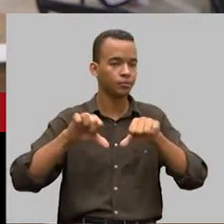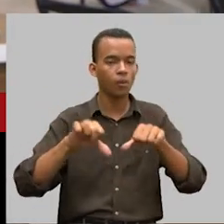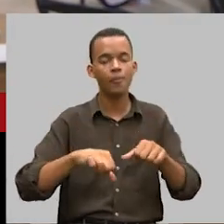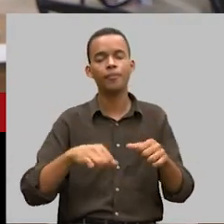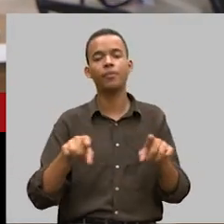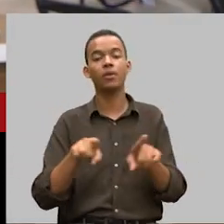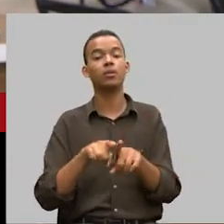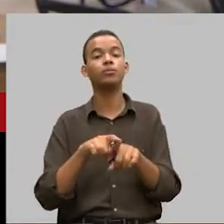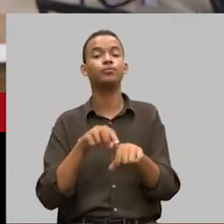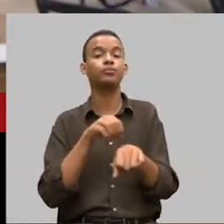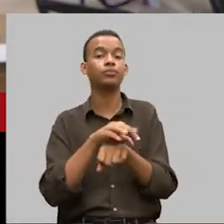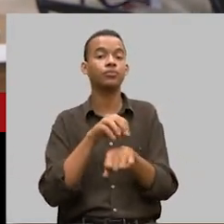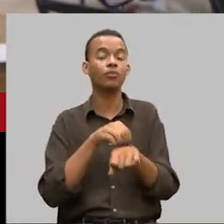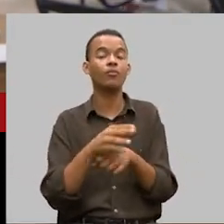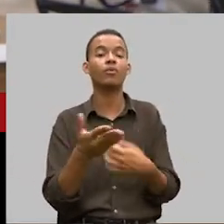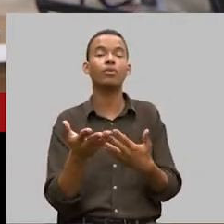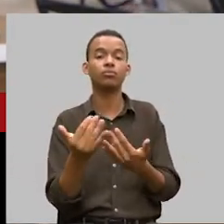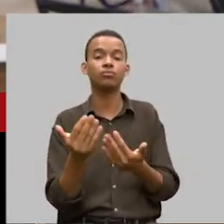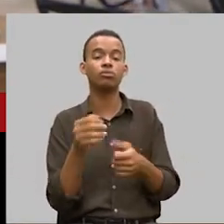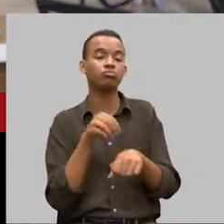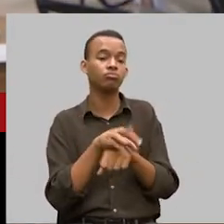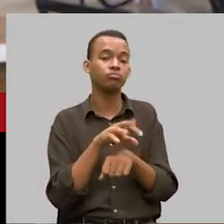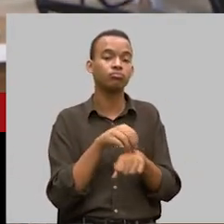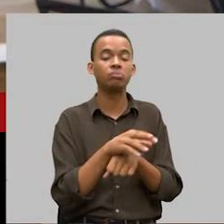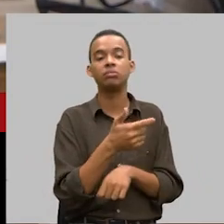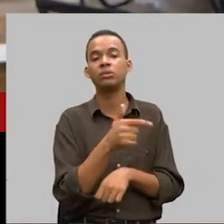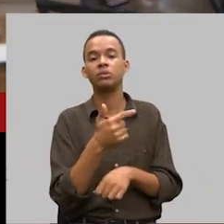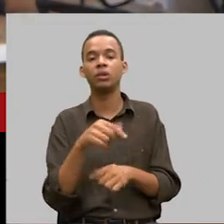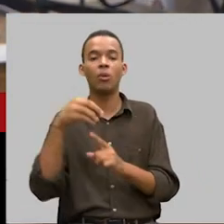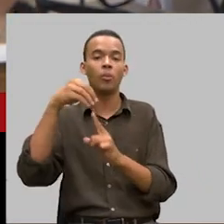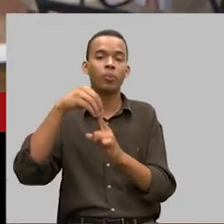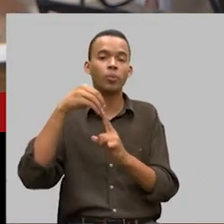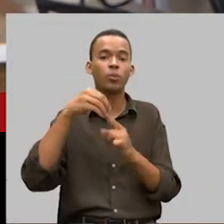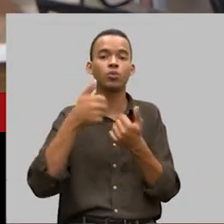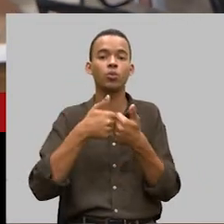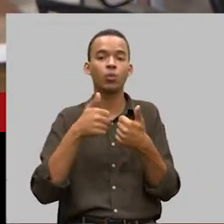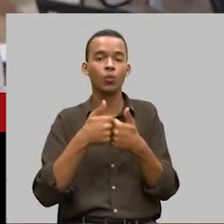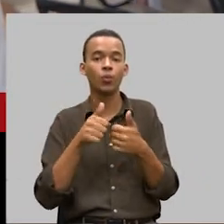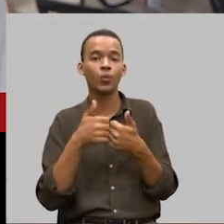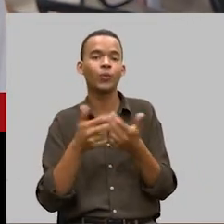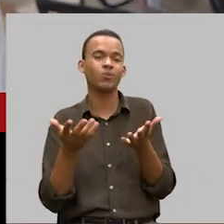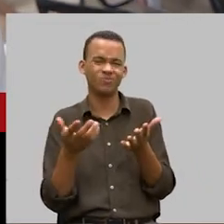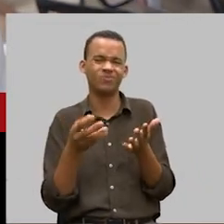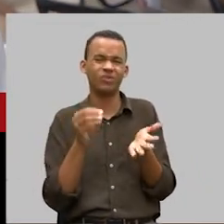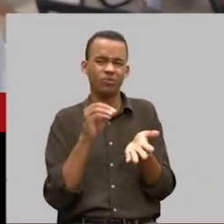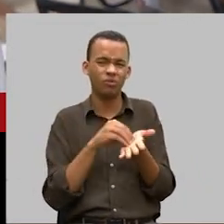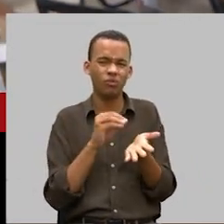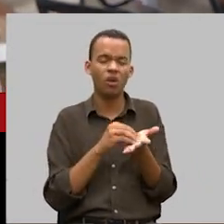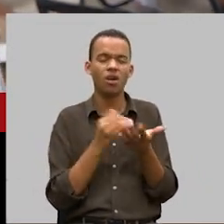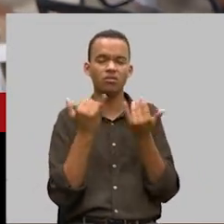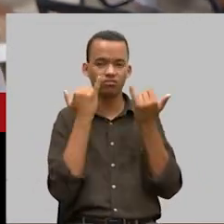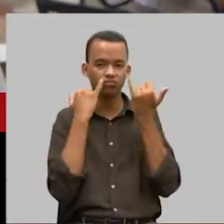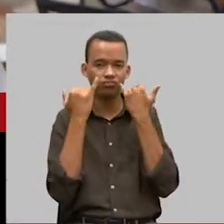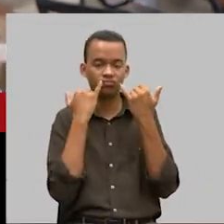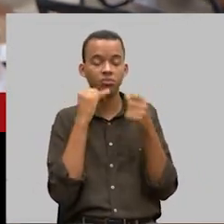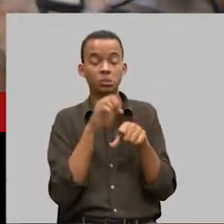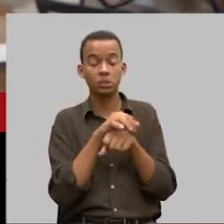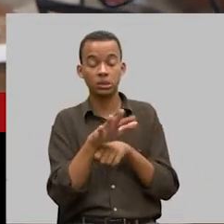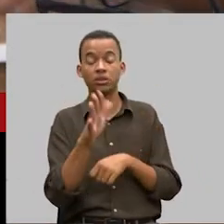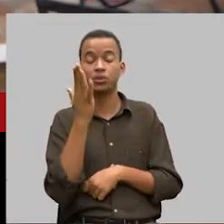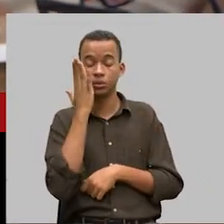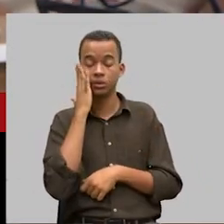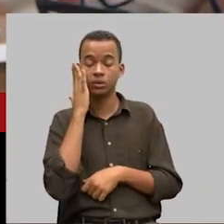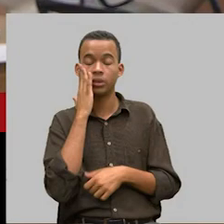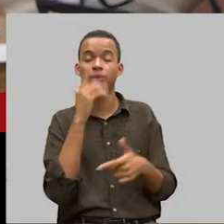período da transição entre o ponto de ônibus e a chegada na escola Esse é um problema Seríssimo né que a gente enfrenta mas